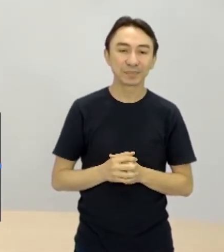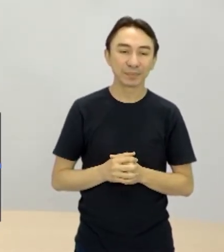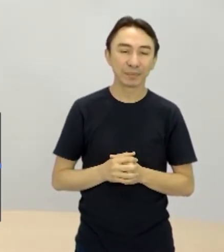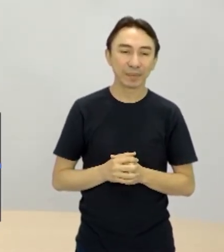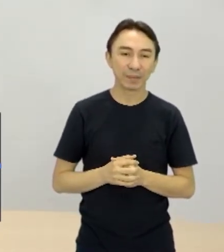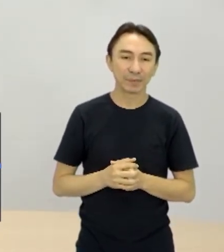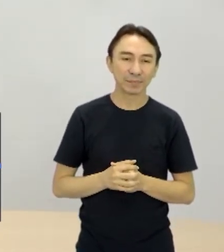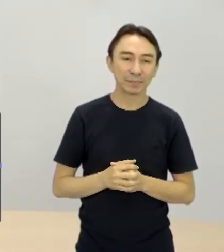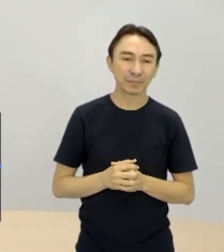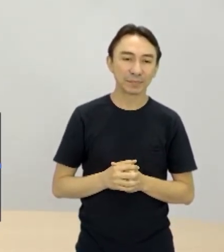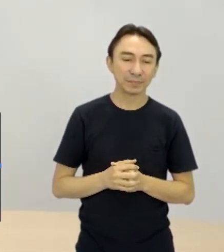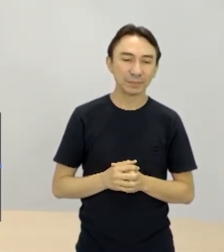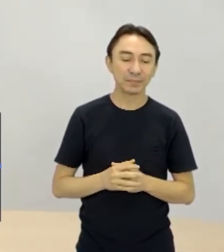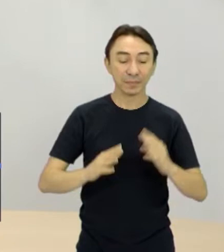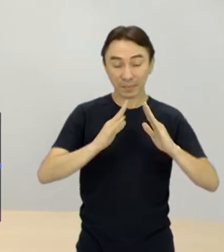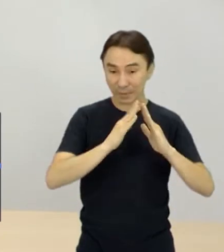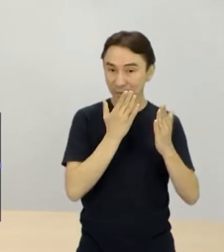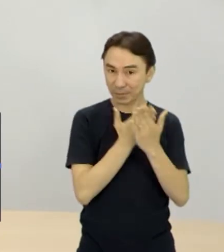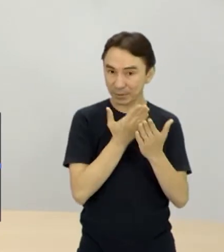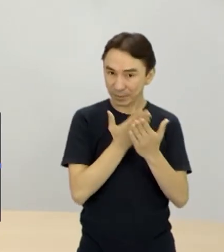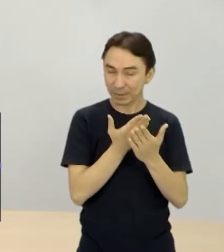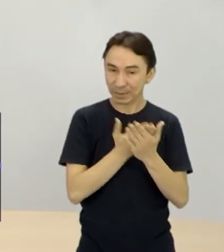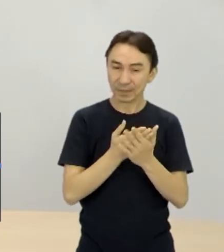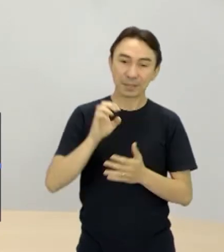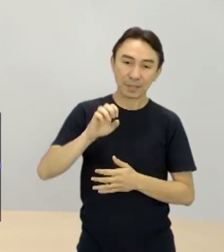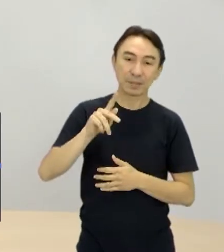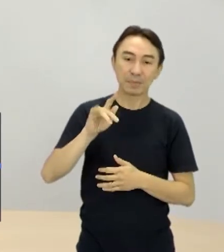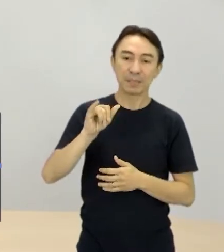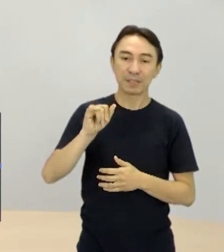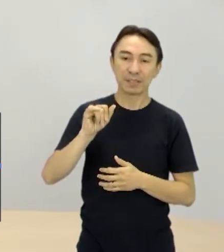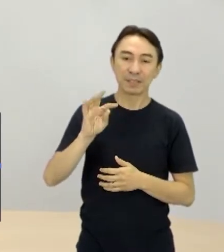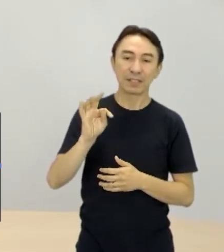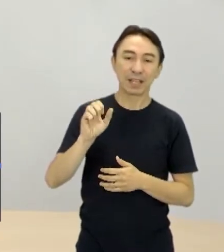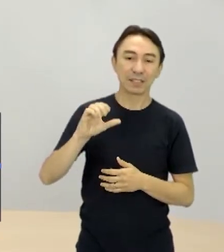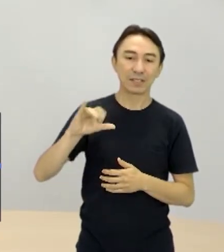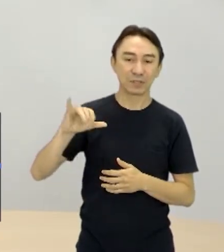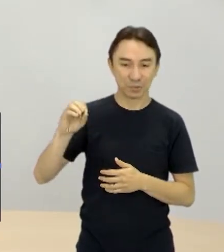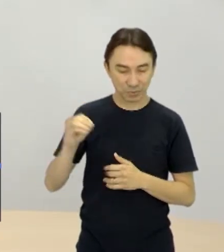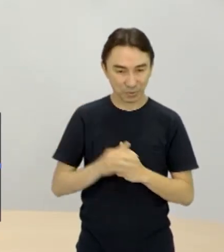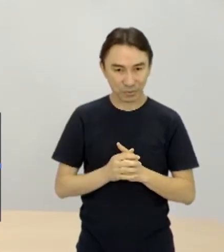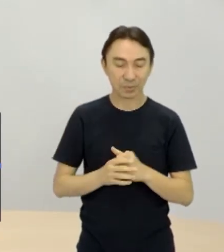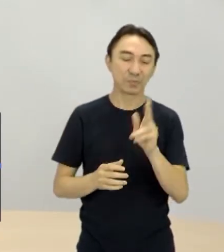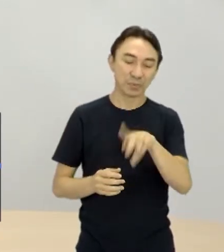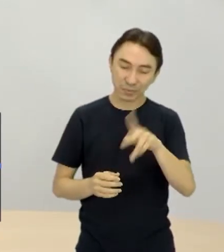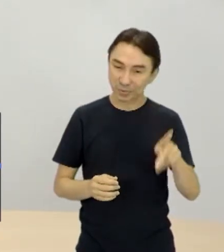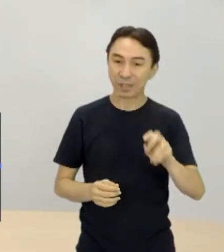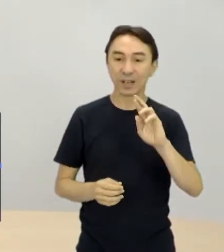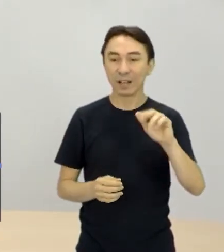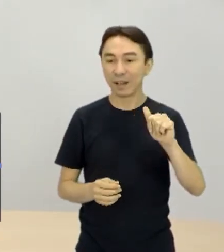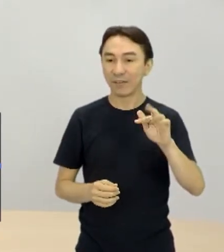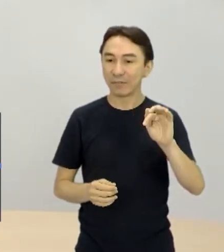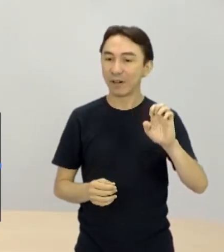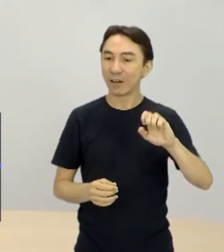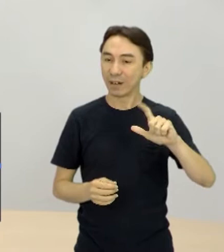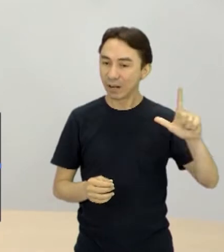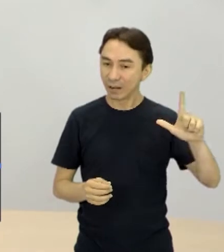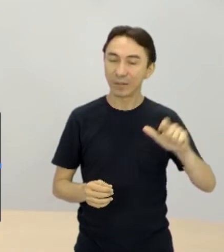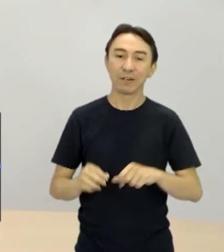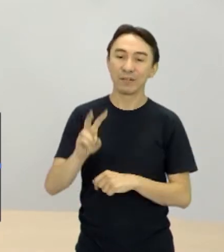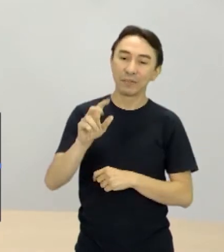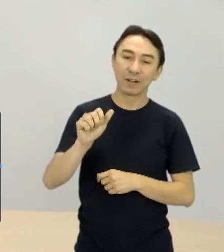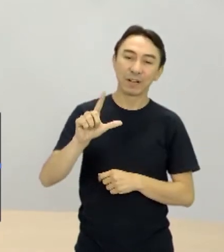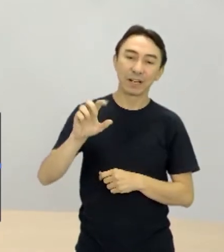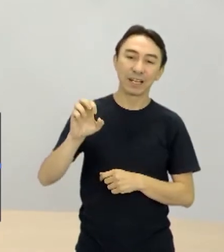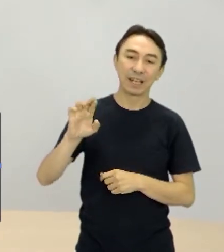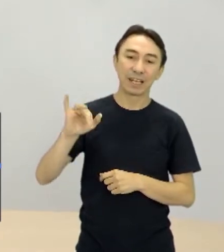Muito bem, eu tenho aqui a Escola Epitácio Pessoa, eu tenho aqui o professor Rafael, a professora Valéria, que pulou aqui o